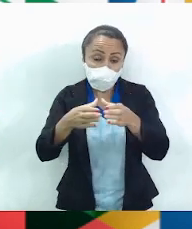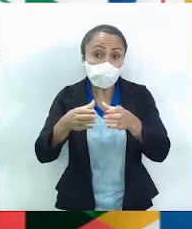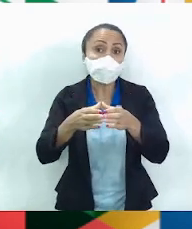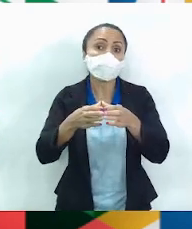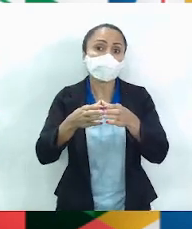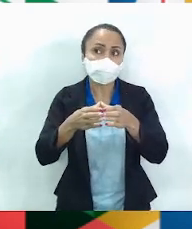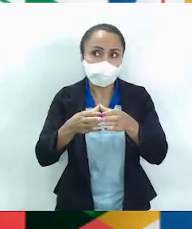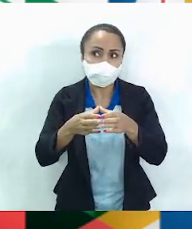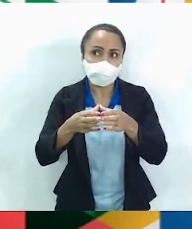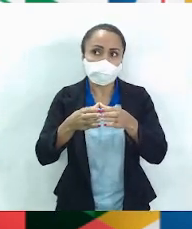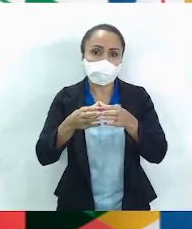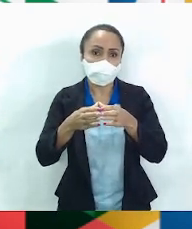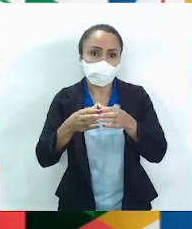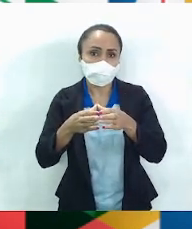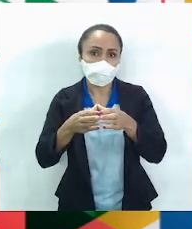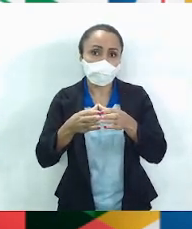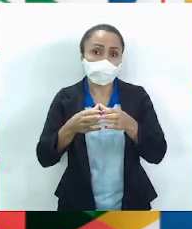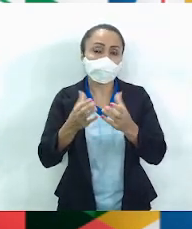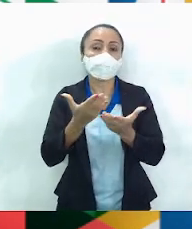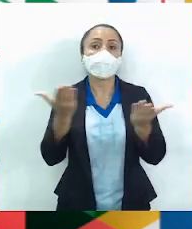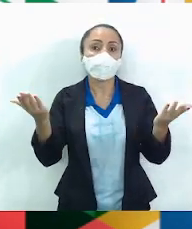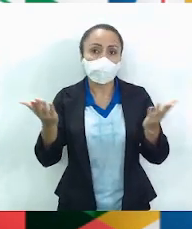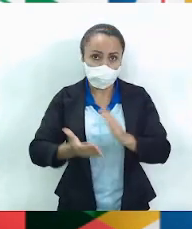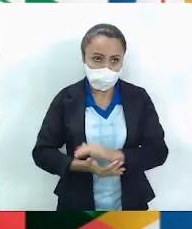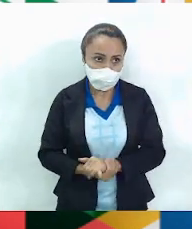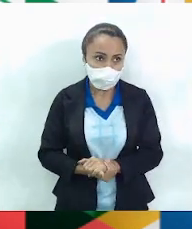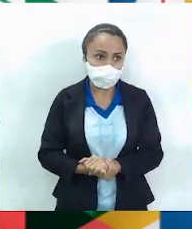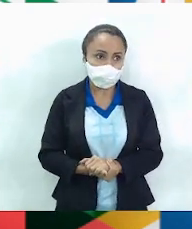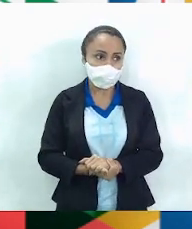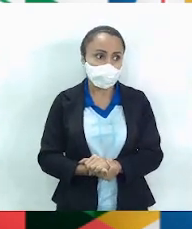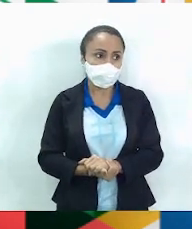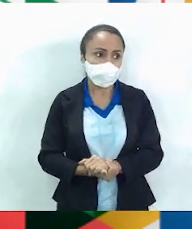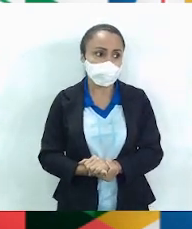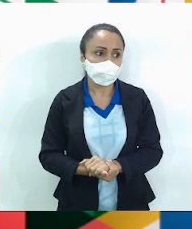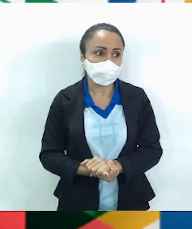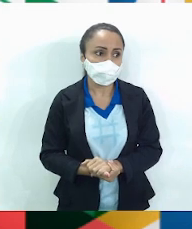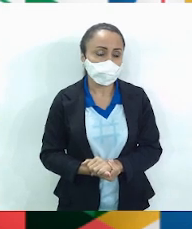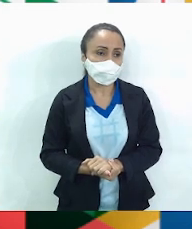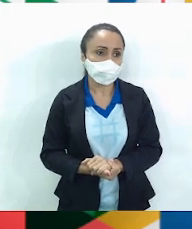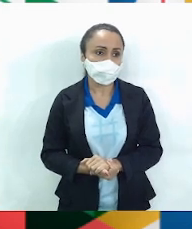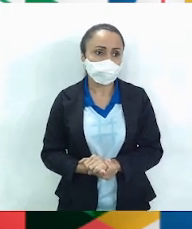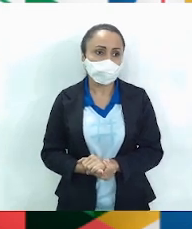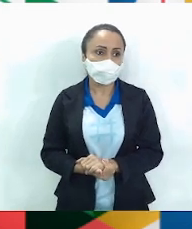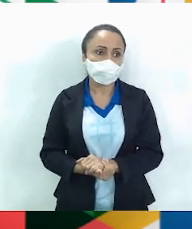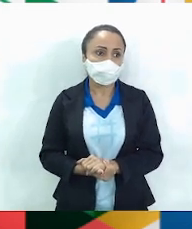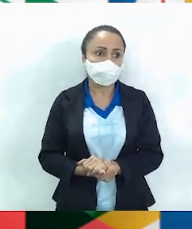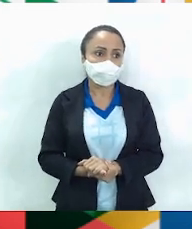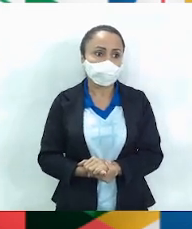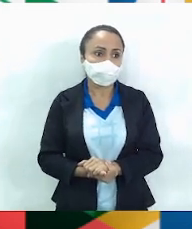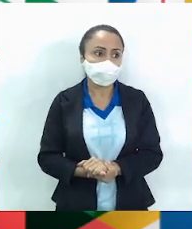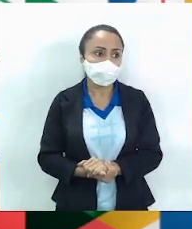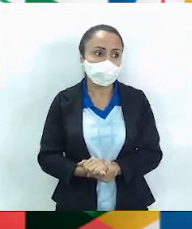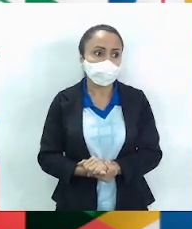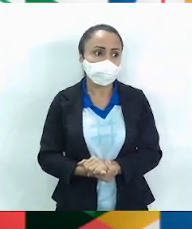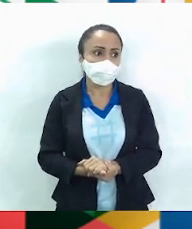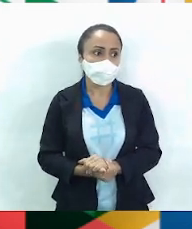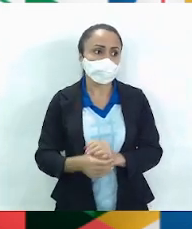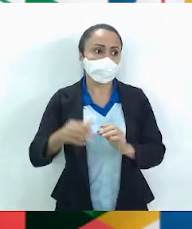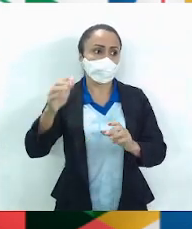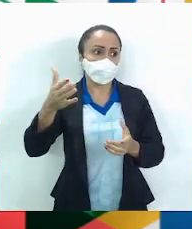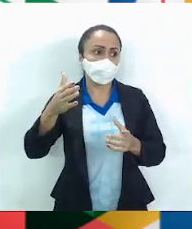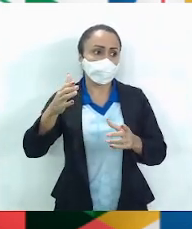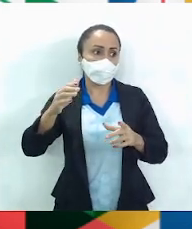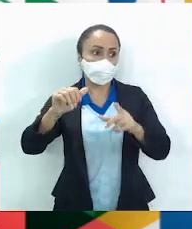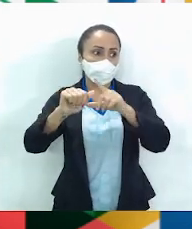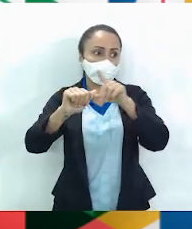grupo, tá? Qual foi? Vamos lá, vamos ver aí. O